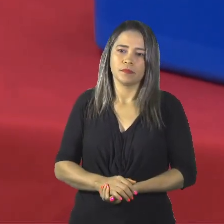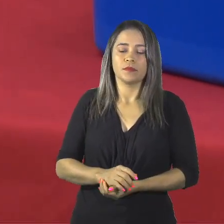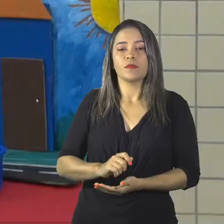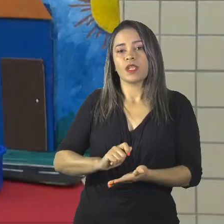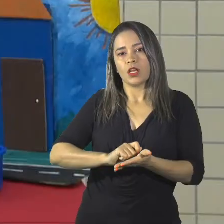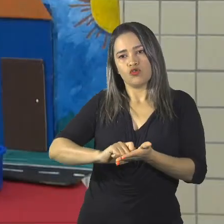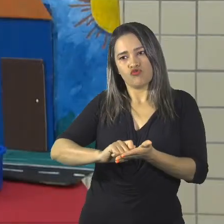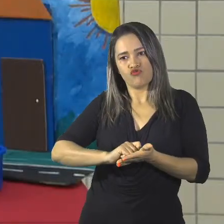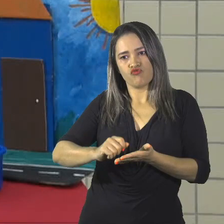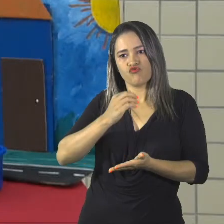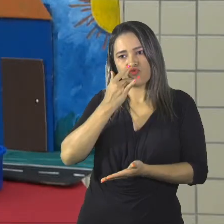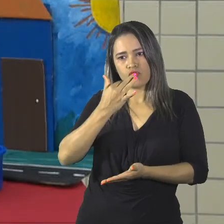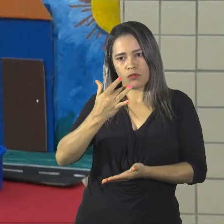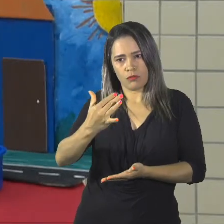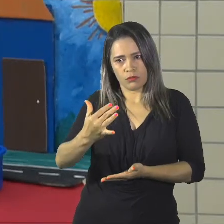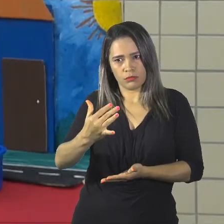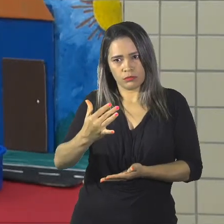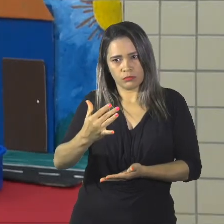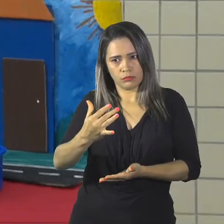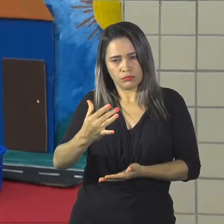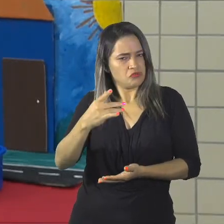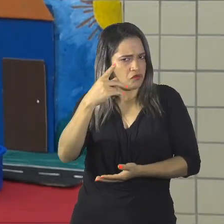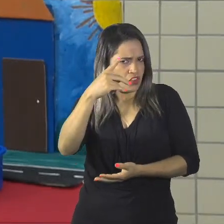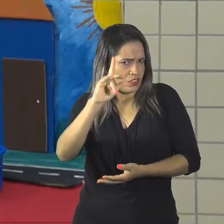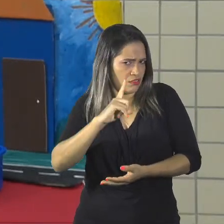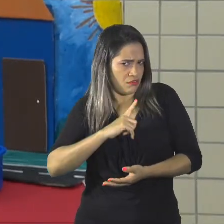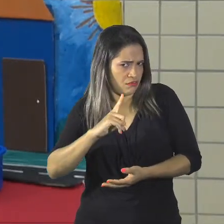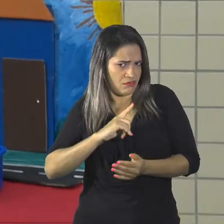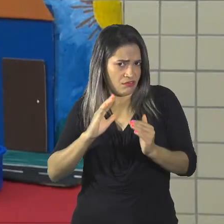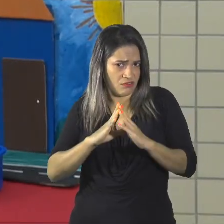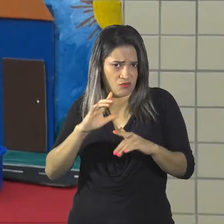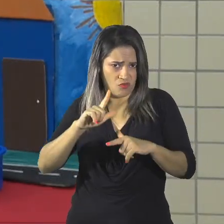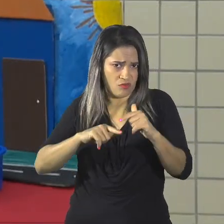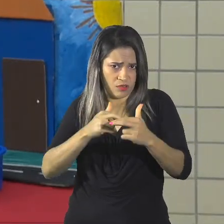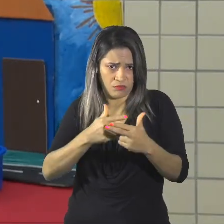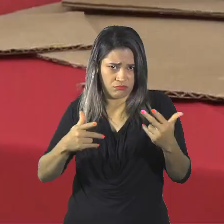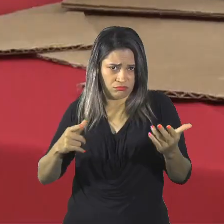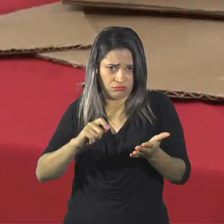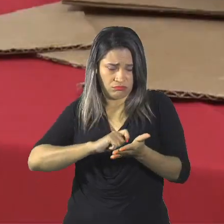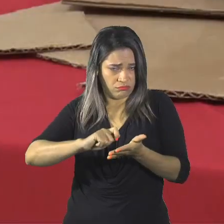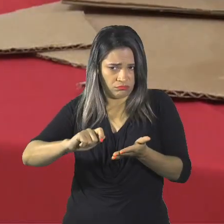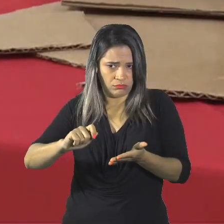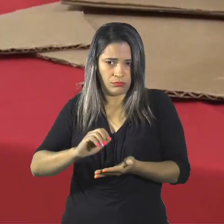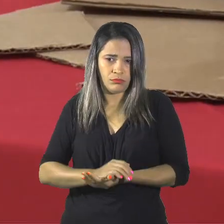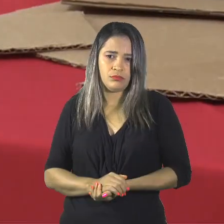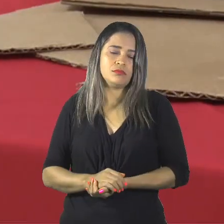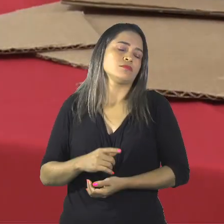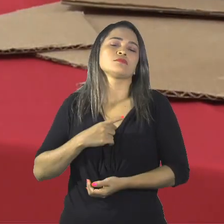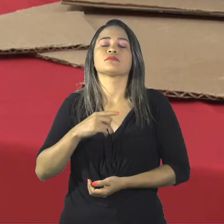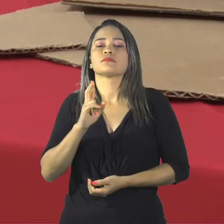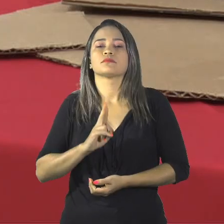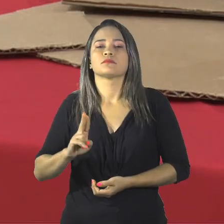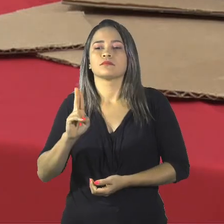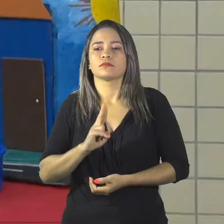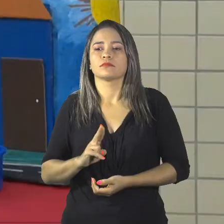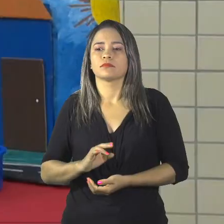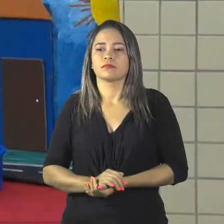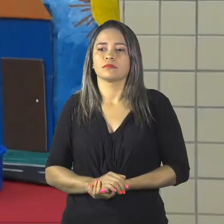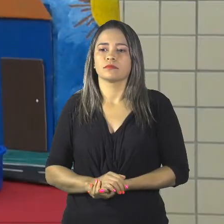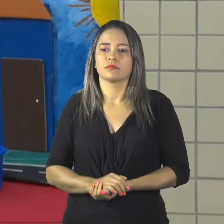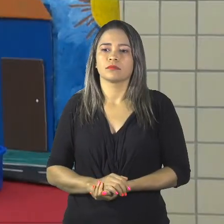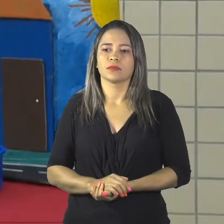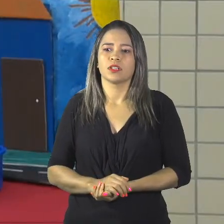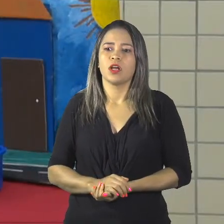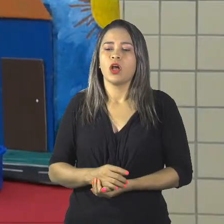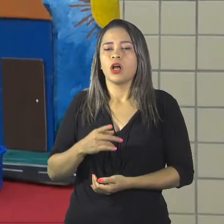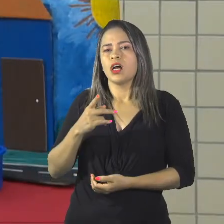giz colorido, pode ser do que você tiver em casa ou algum material riscante também. Você vai utilizar também utensílios que